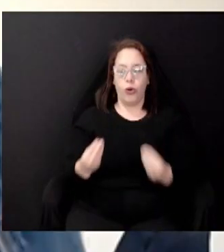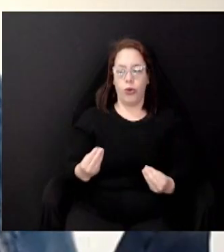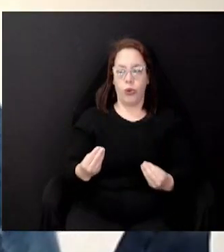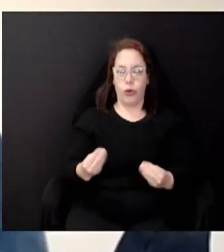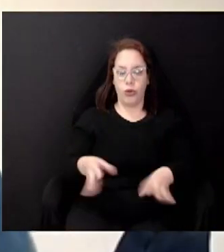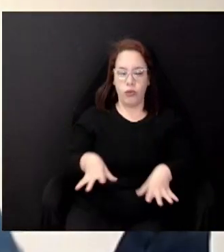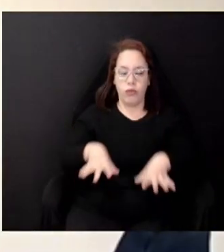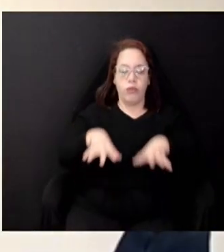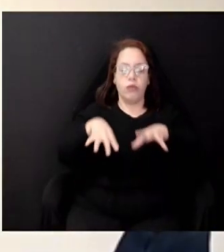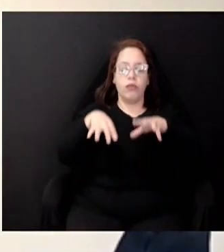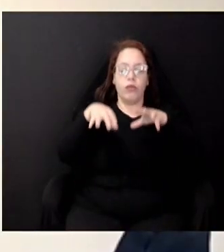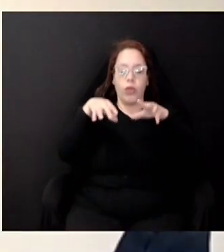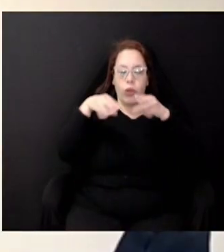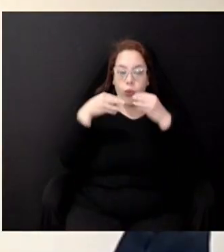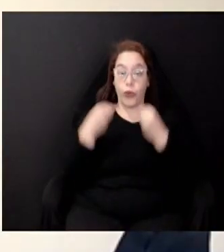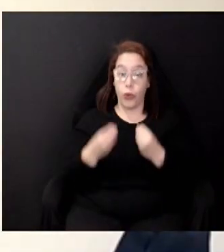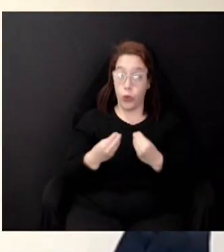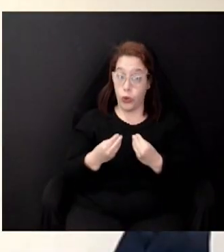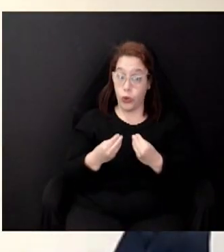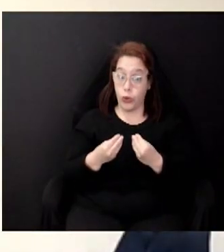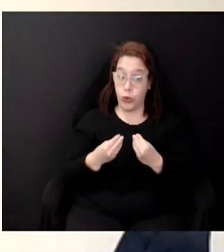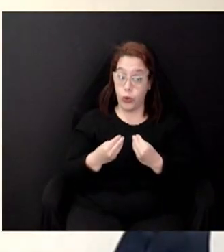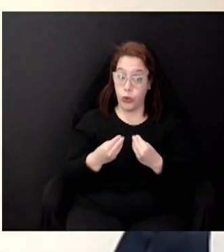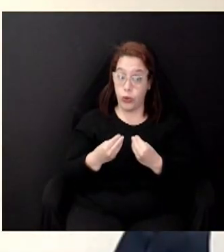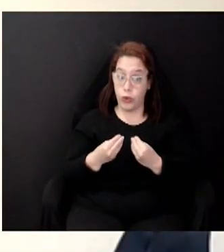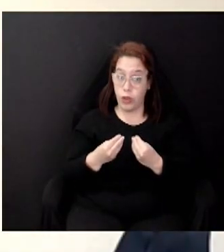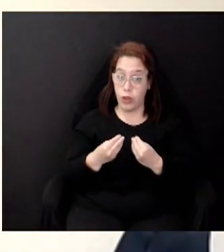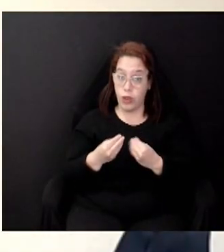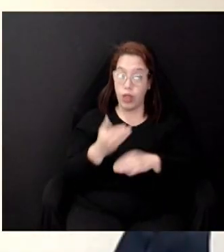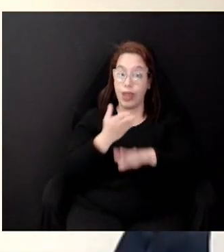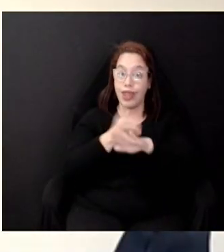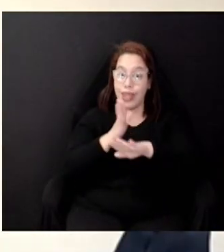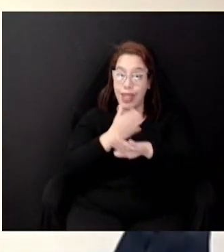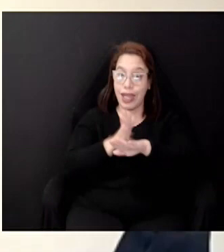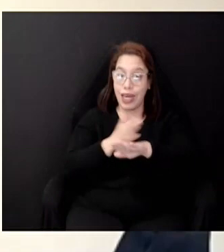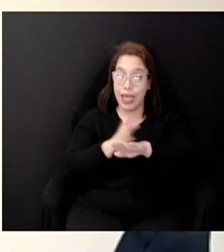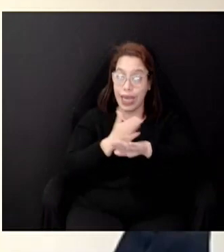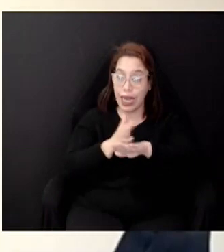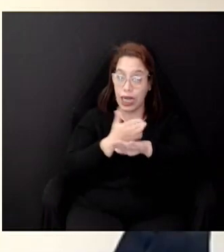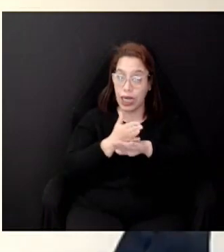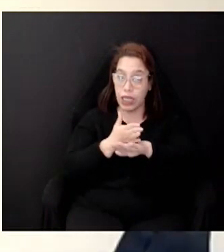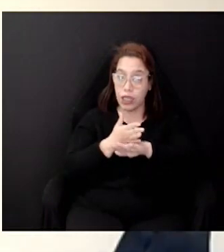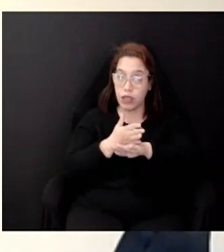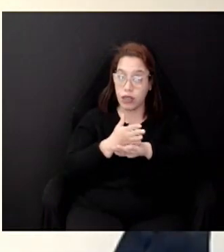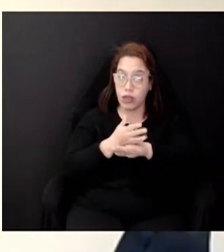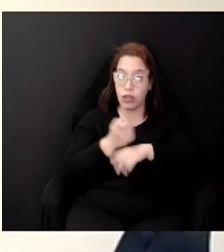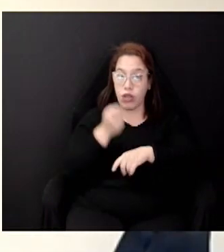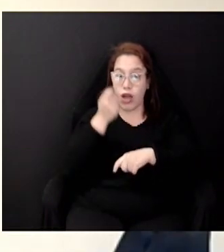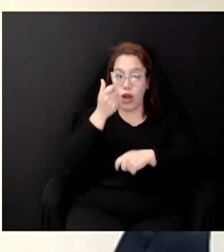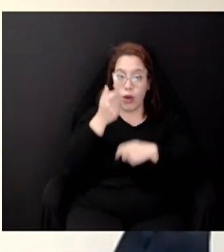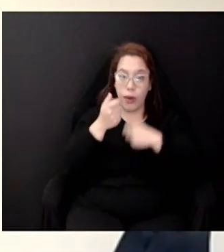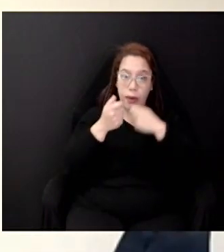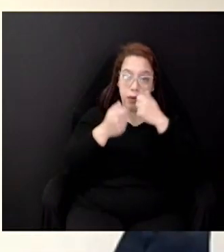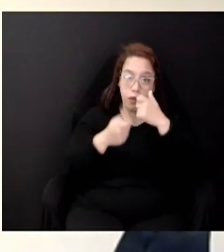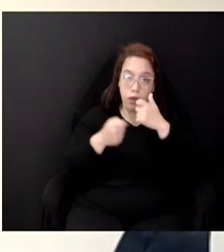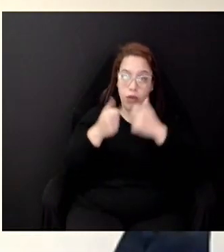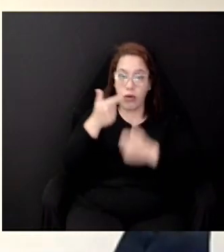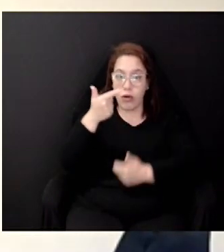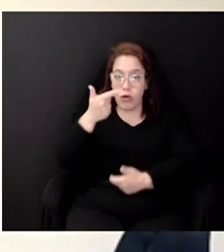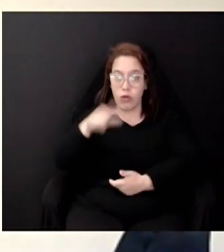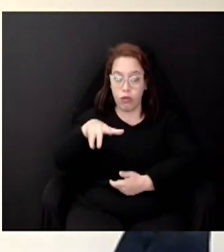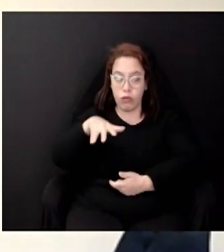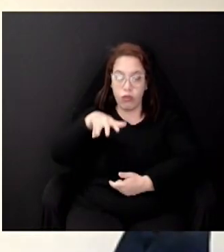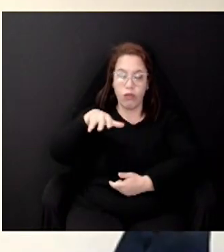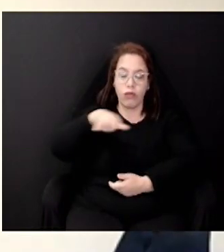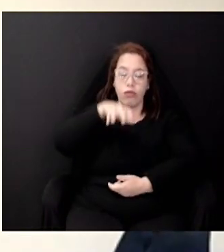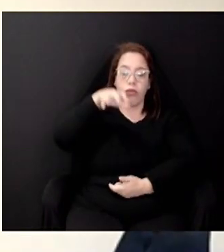solta. Respira e solta. Então, aos pouquinhos, ele vai de novo puxando a